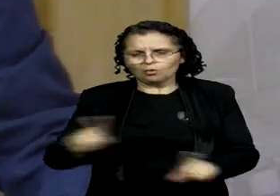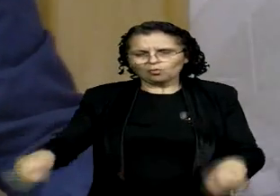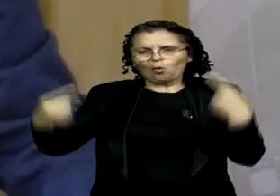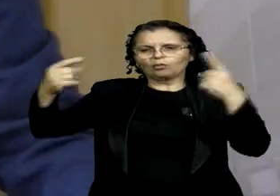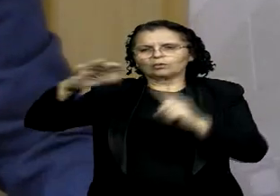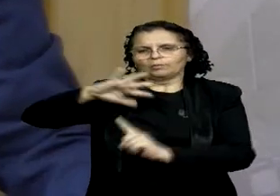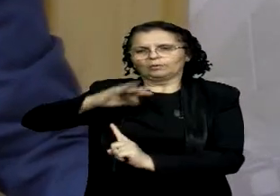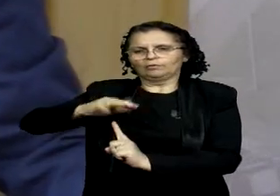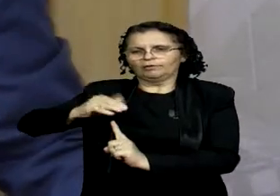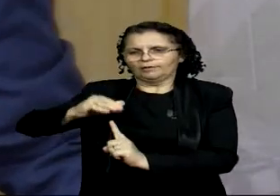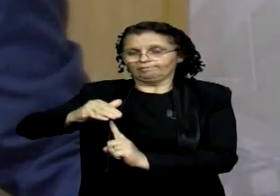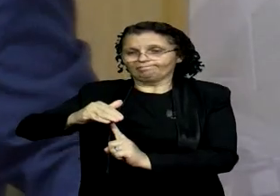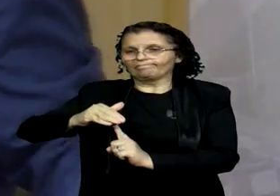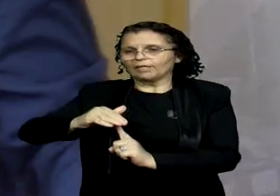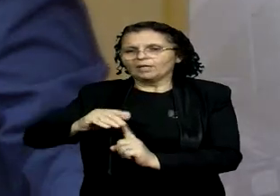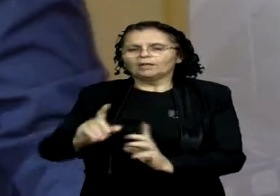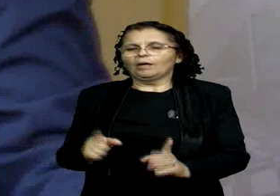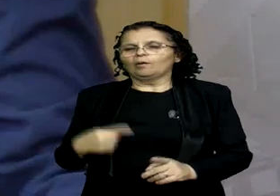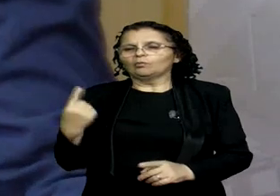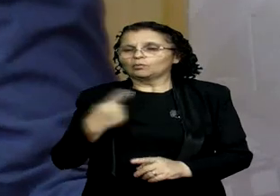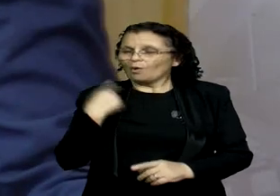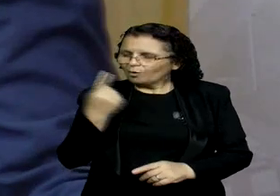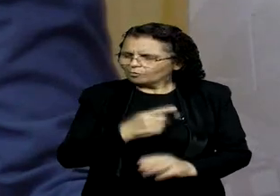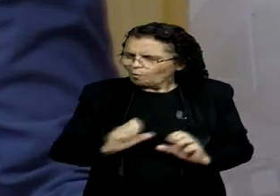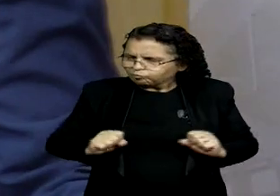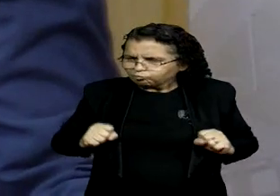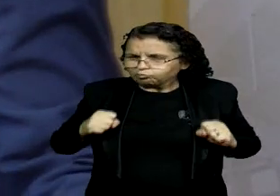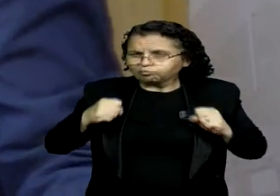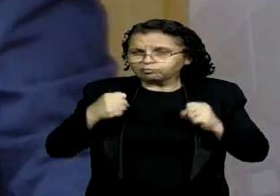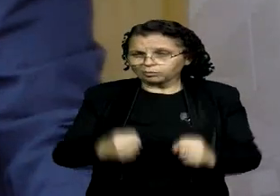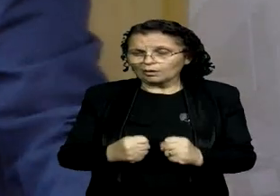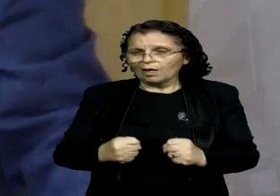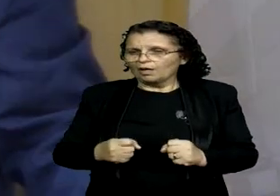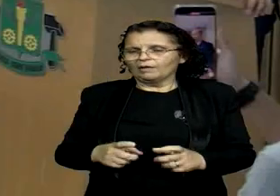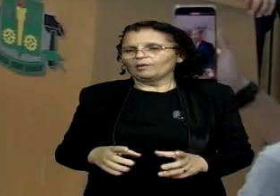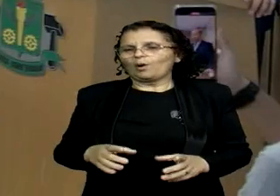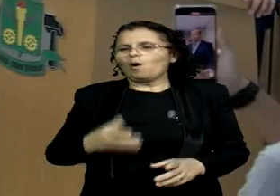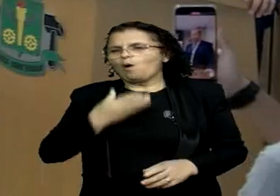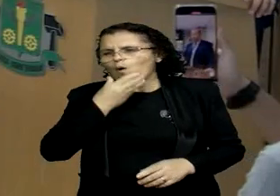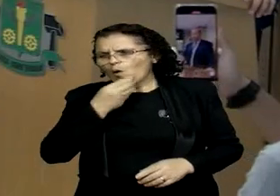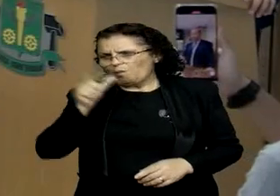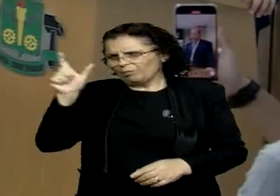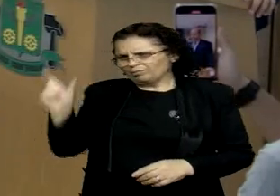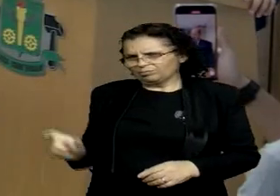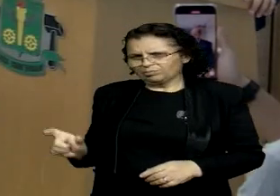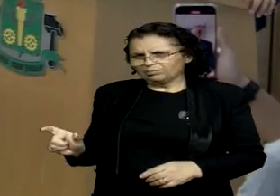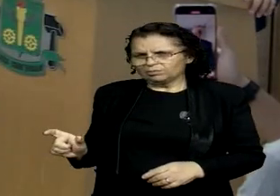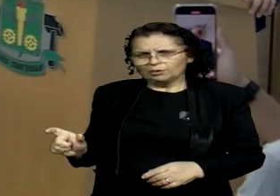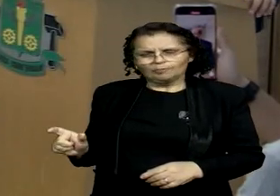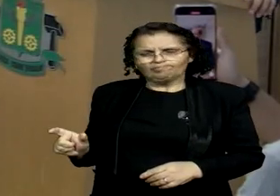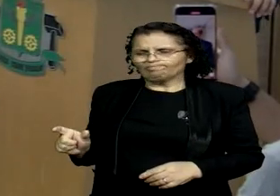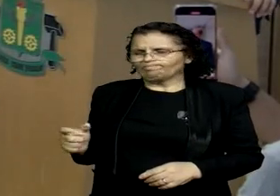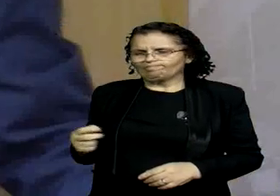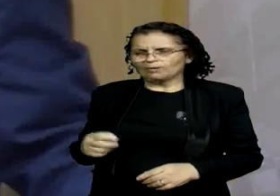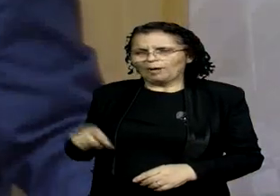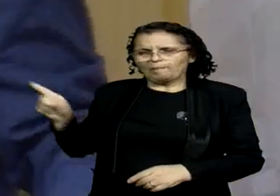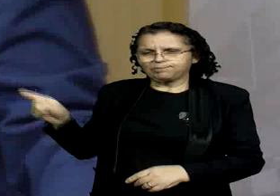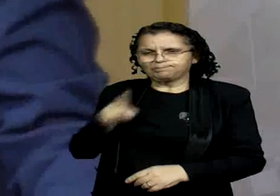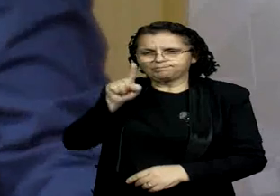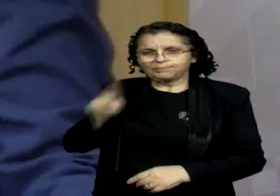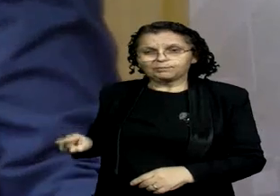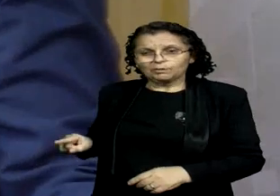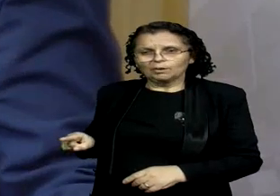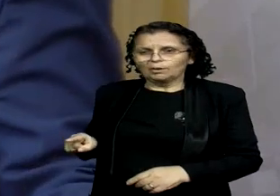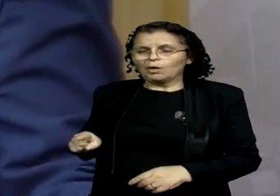luta diária, é uma luta que todos devem se empenhar para que homens como esse não possam mais usar